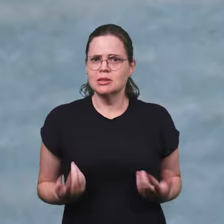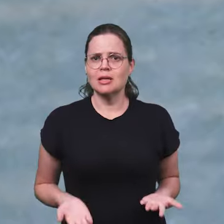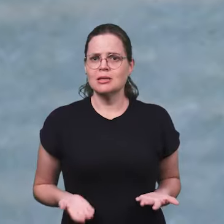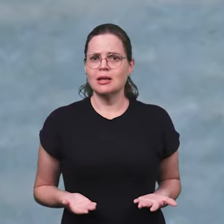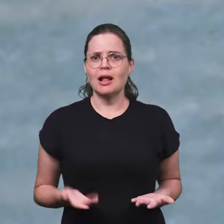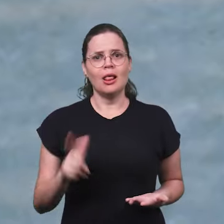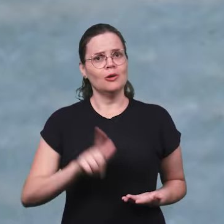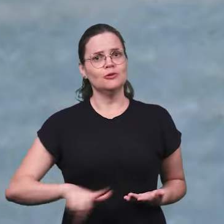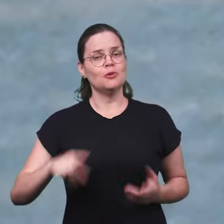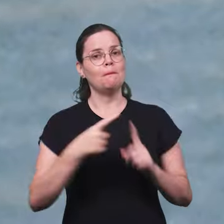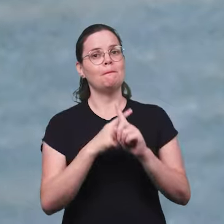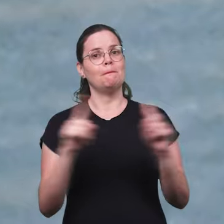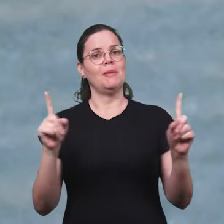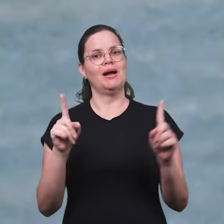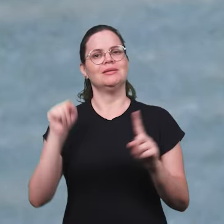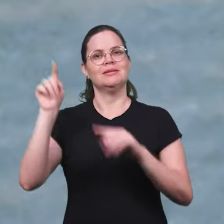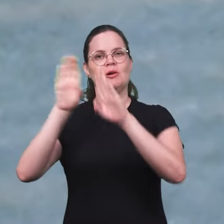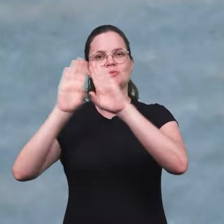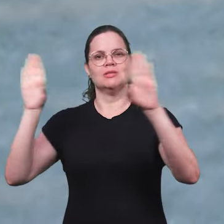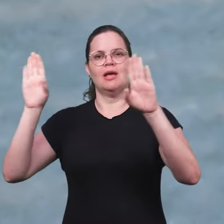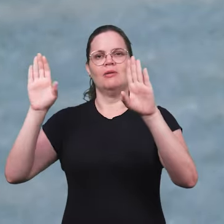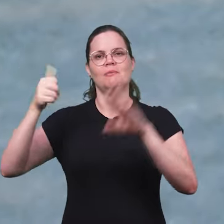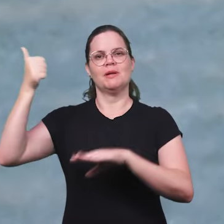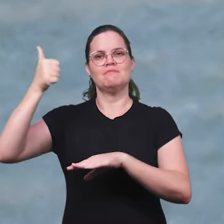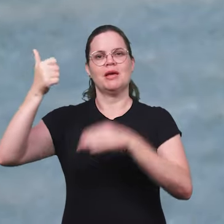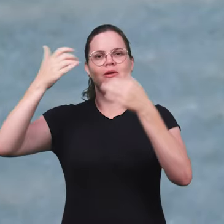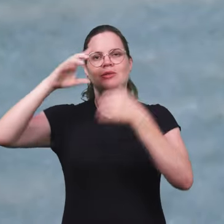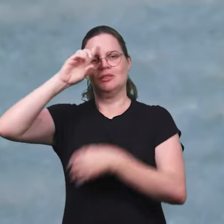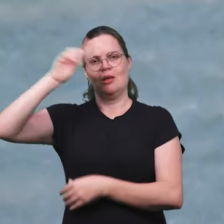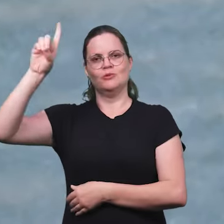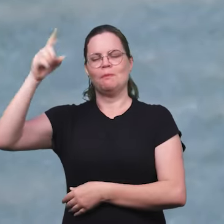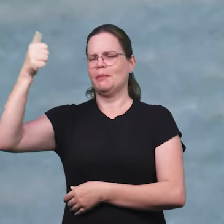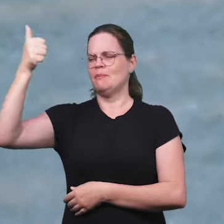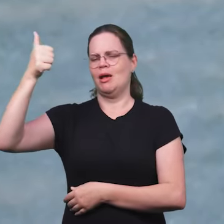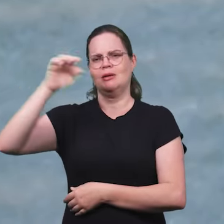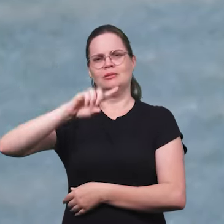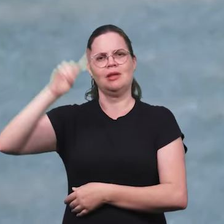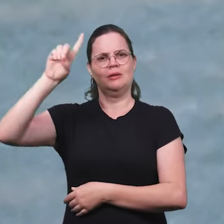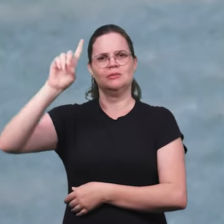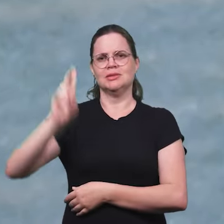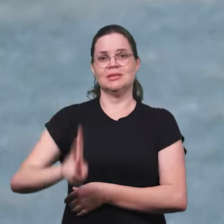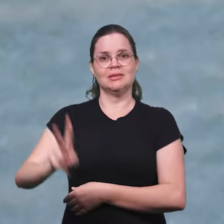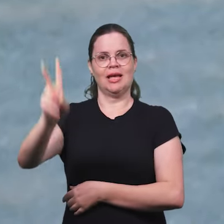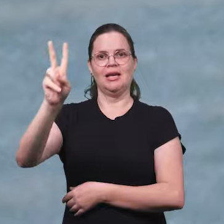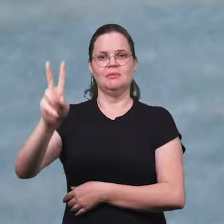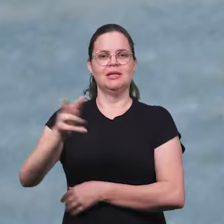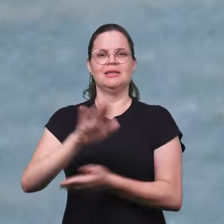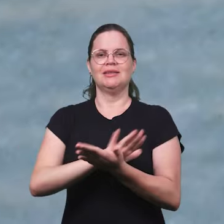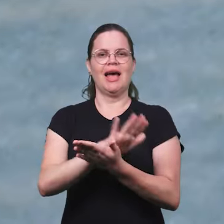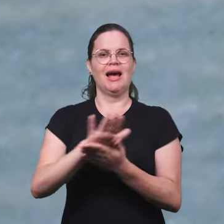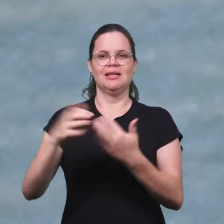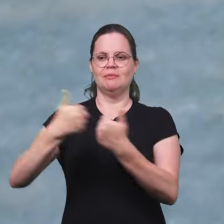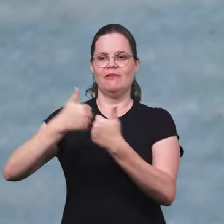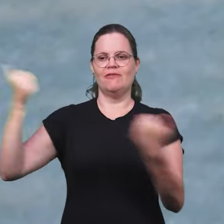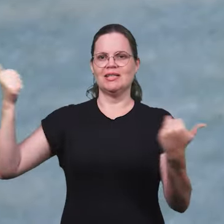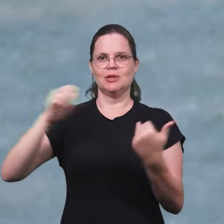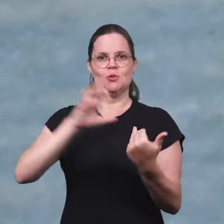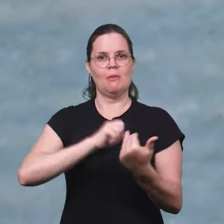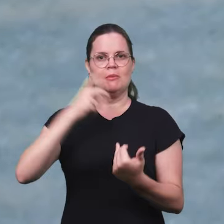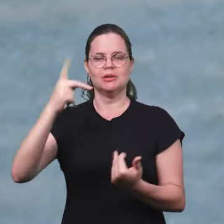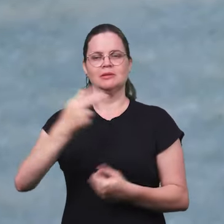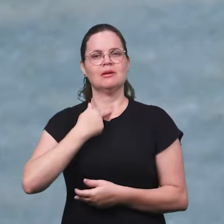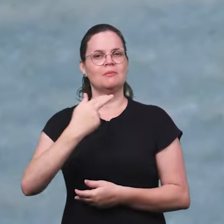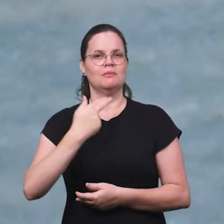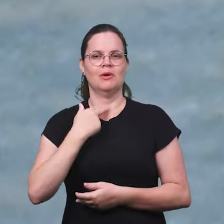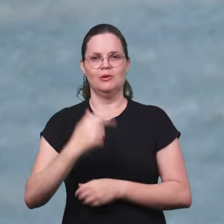Deus tem que estar sempre em primeiro lugar. Nada pode nos afastar do amor de Deus e do projeto de Deus nas nossas vidas.